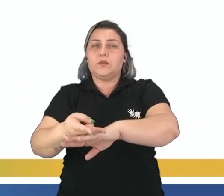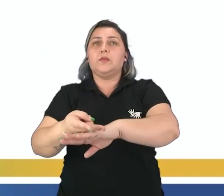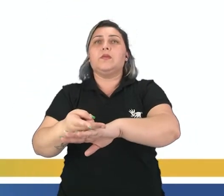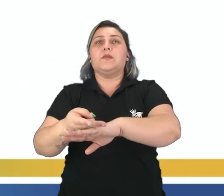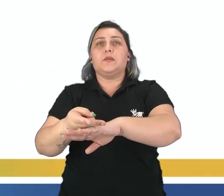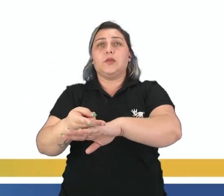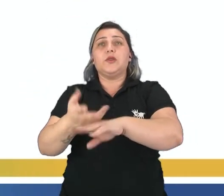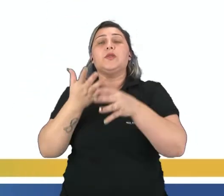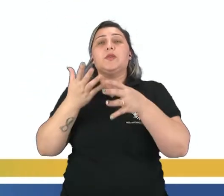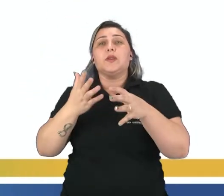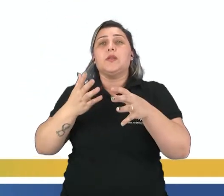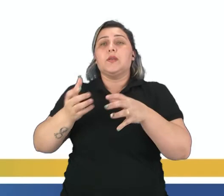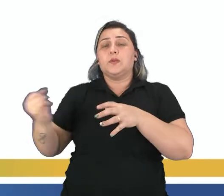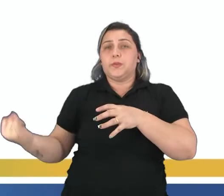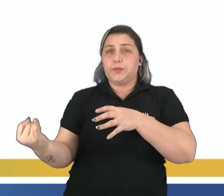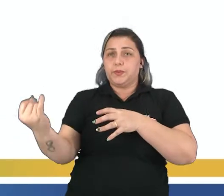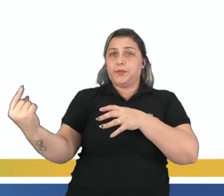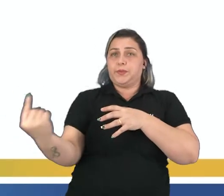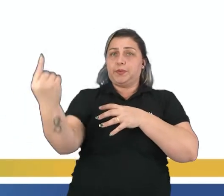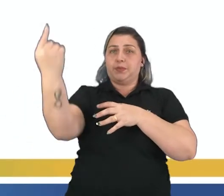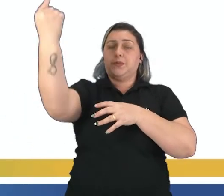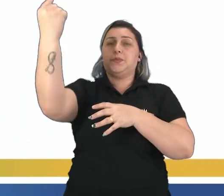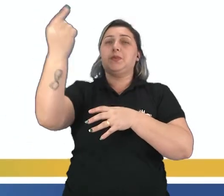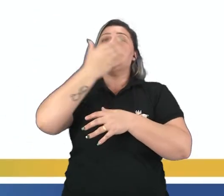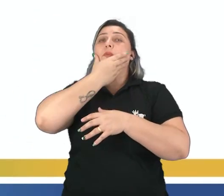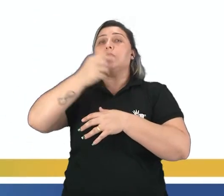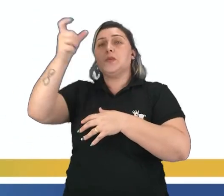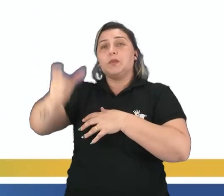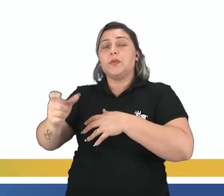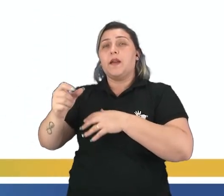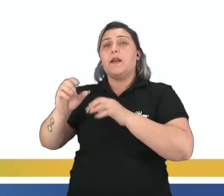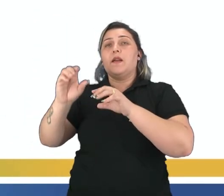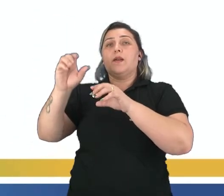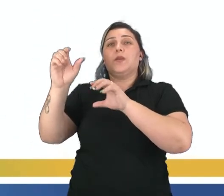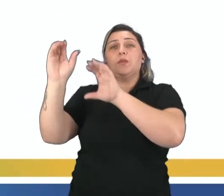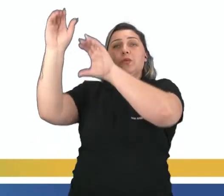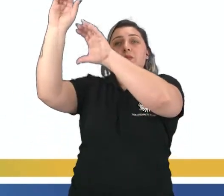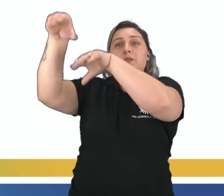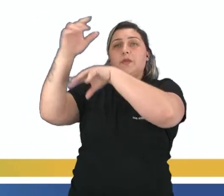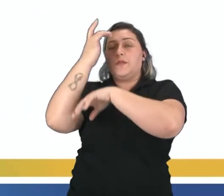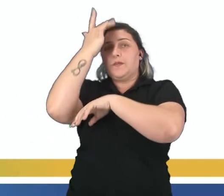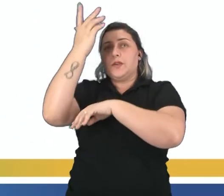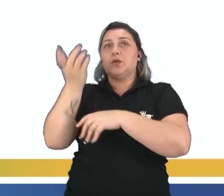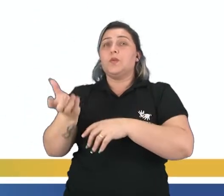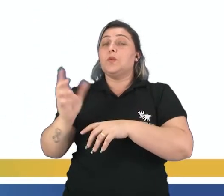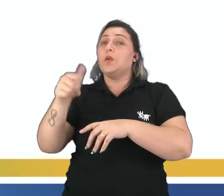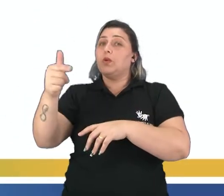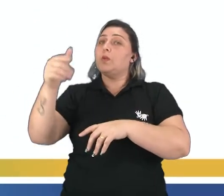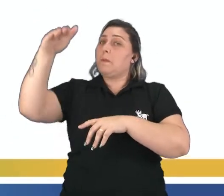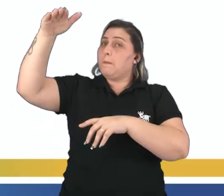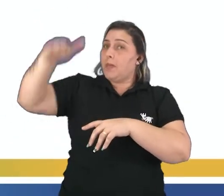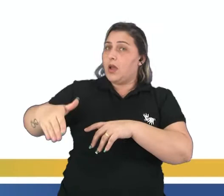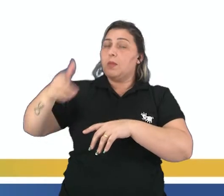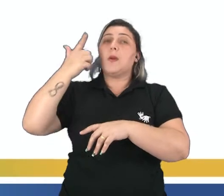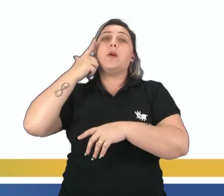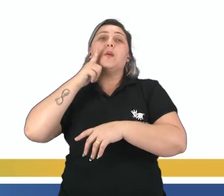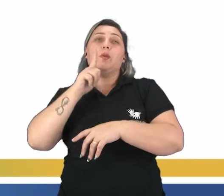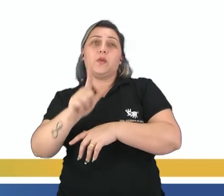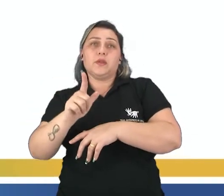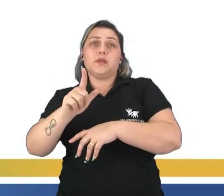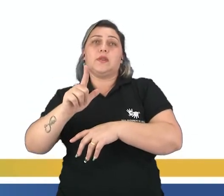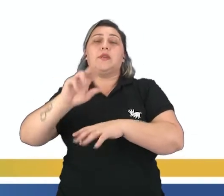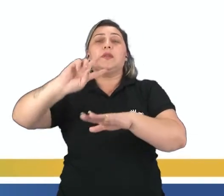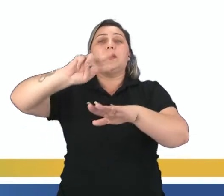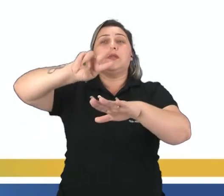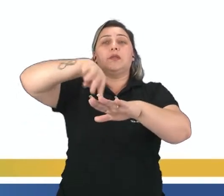requer jogadores altos para acertar mais facilmente a cesta e o outro requer atletas baixos para conseguirem